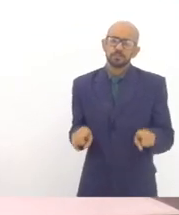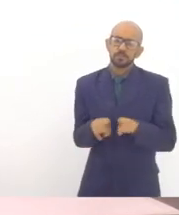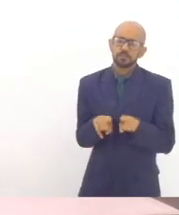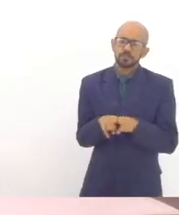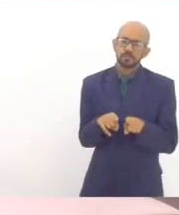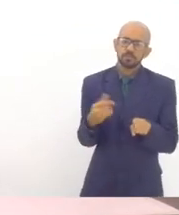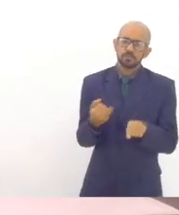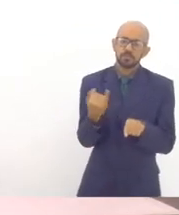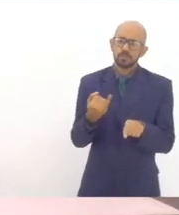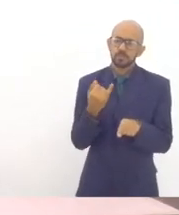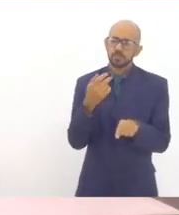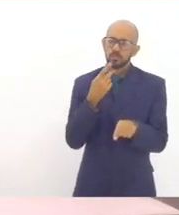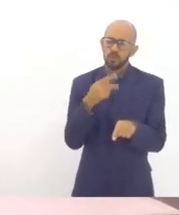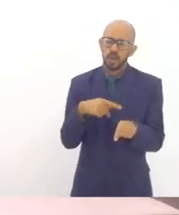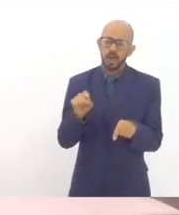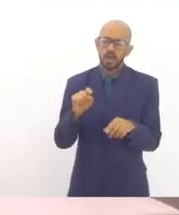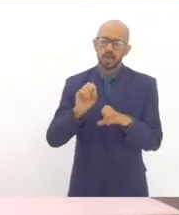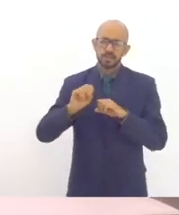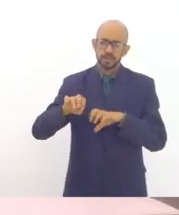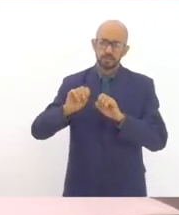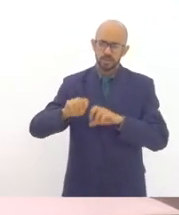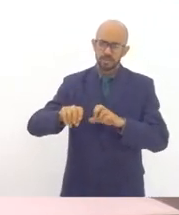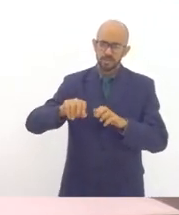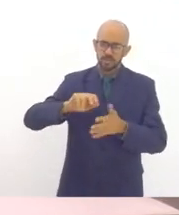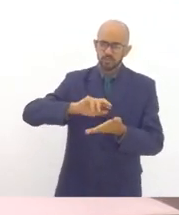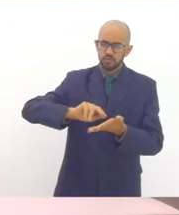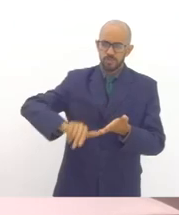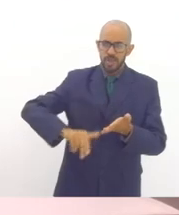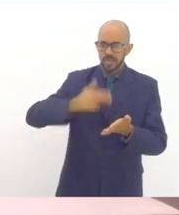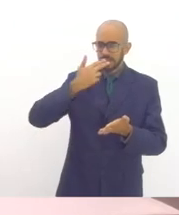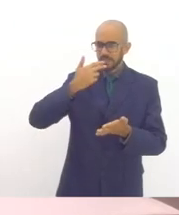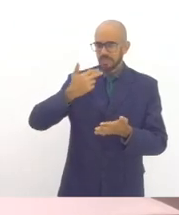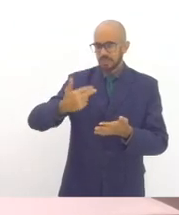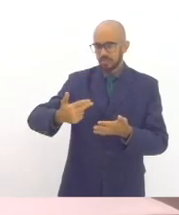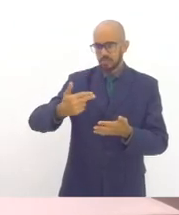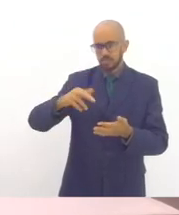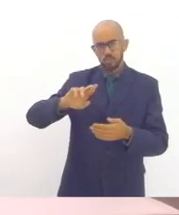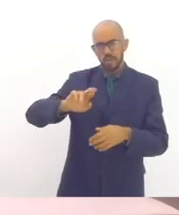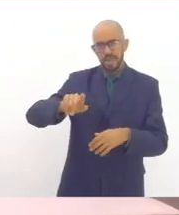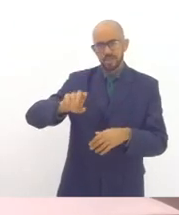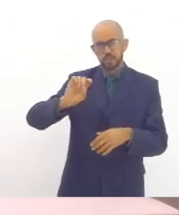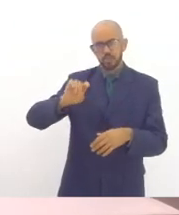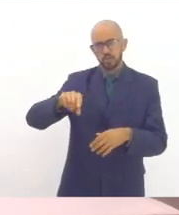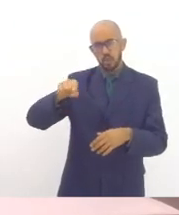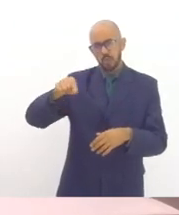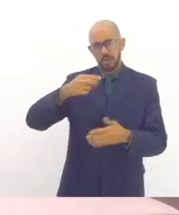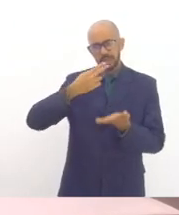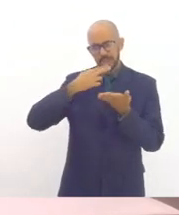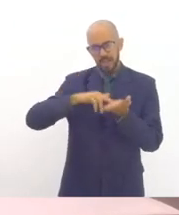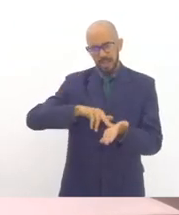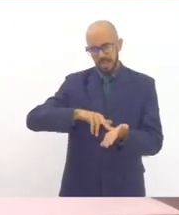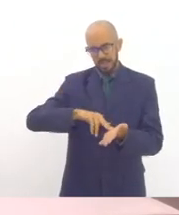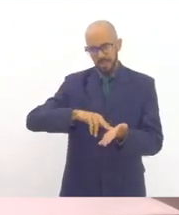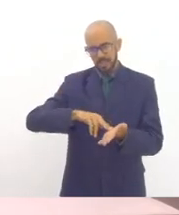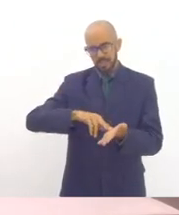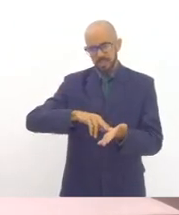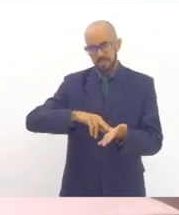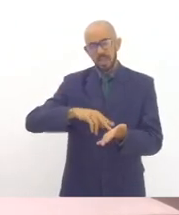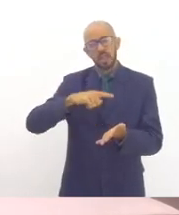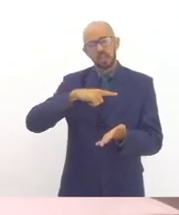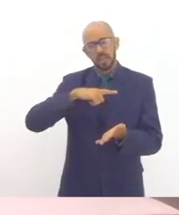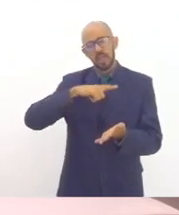de uma educação plurilingue ela não se restringe a essa carta-manifesto, tá? E que há